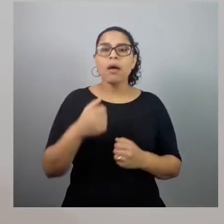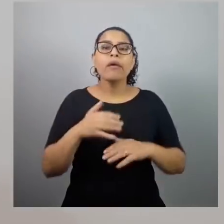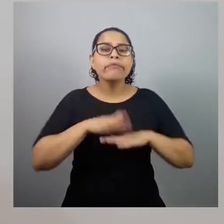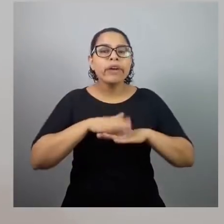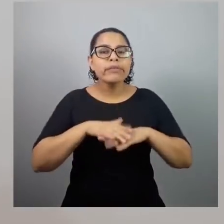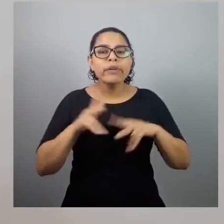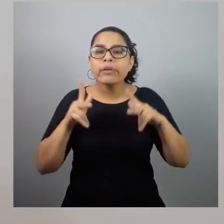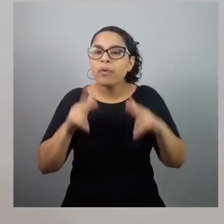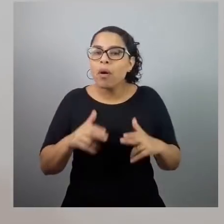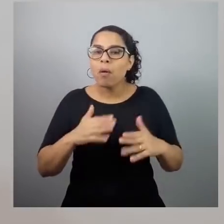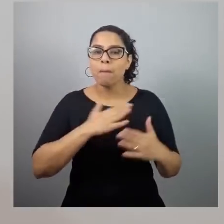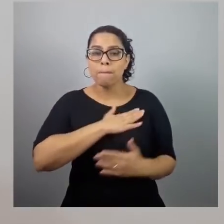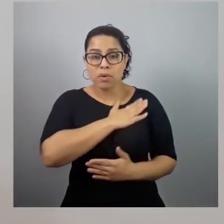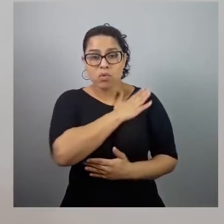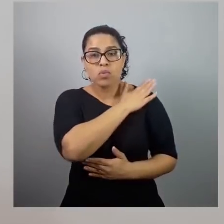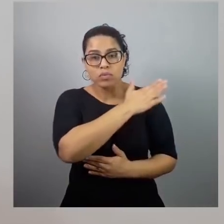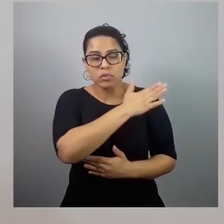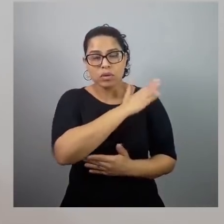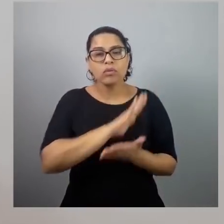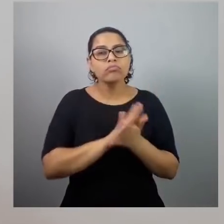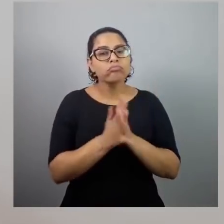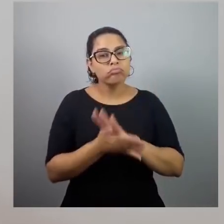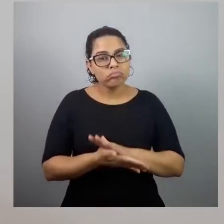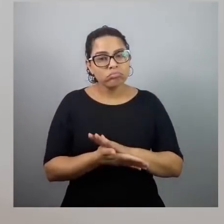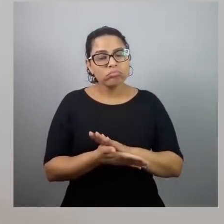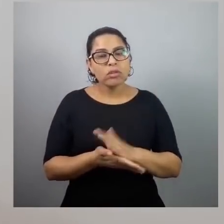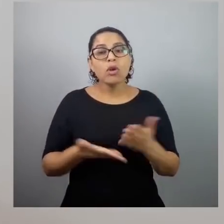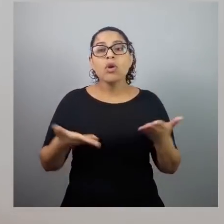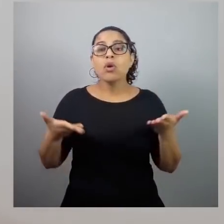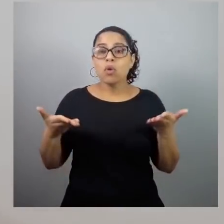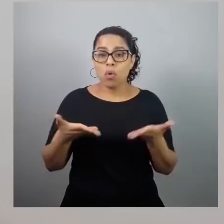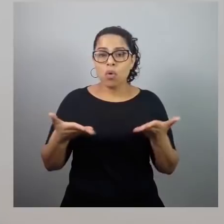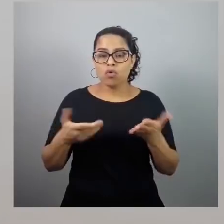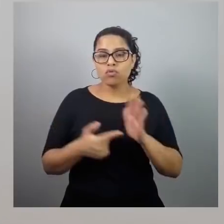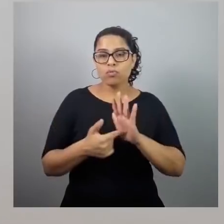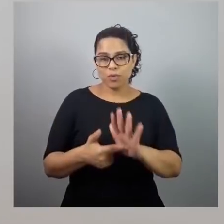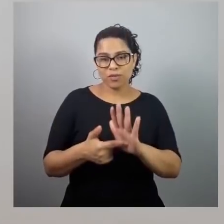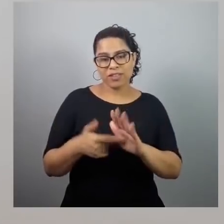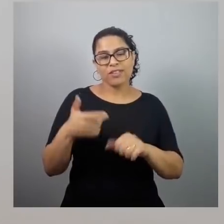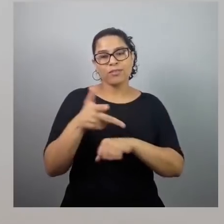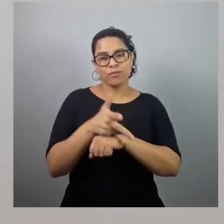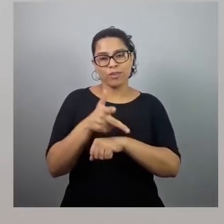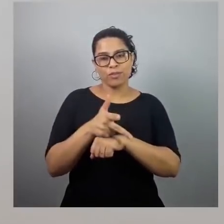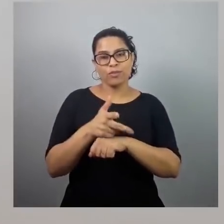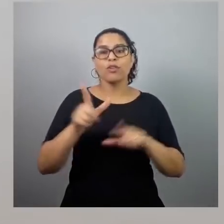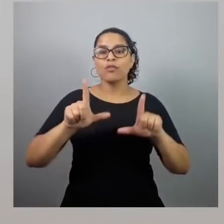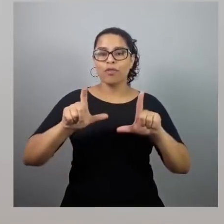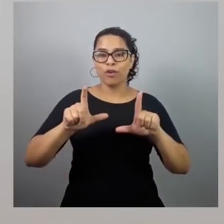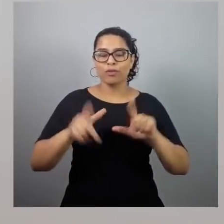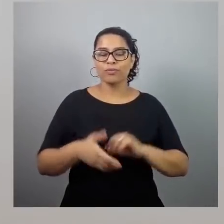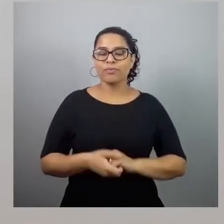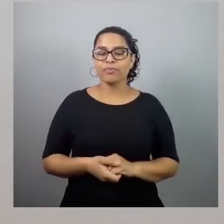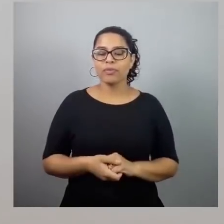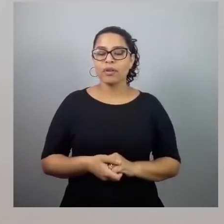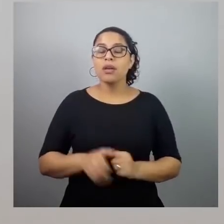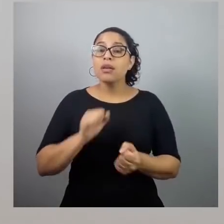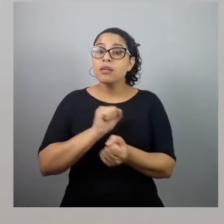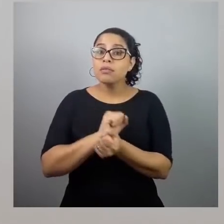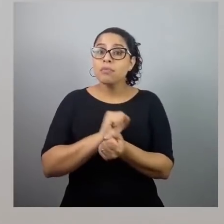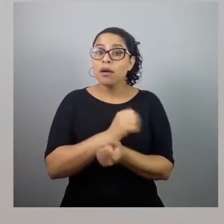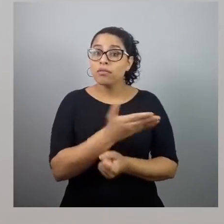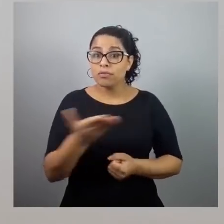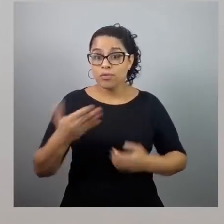reproduza o preconceito descrito por essas pessoas que compartilhei com vocês através dos vídeos e